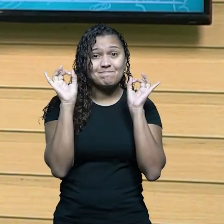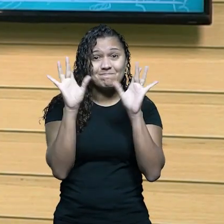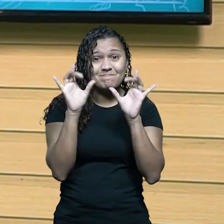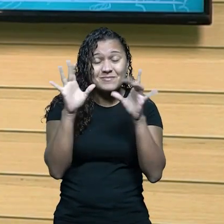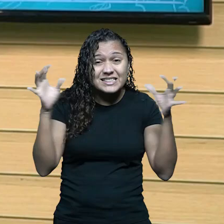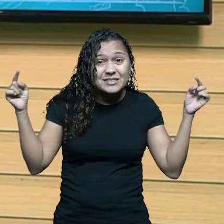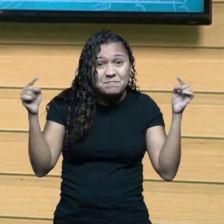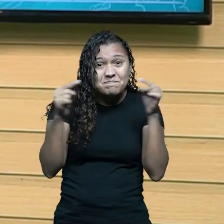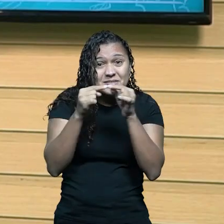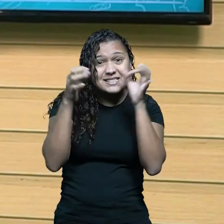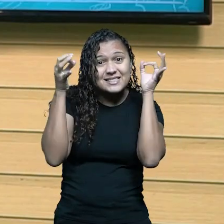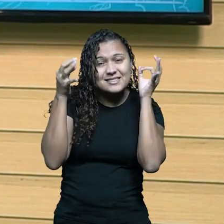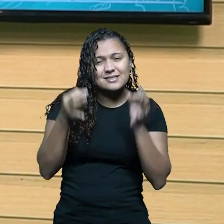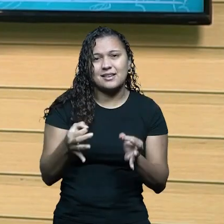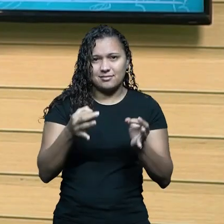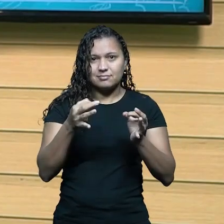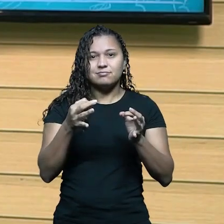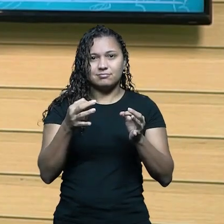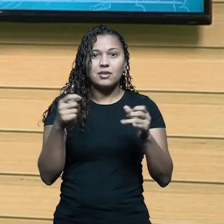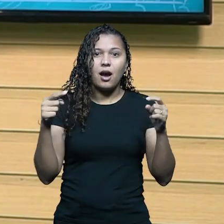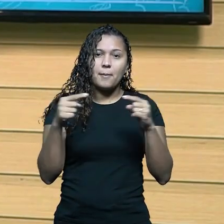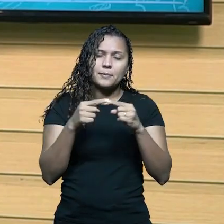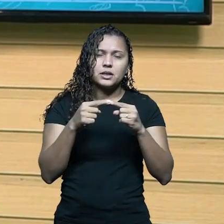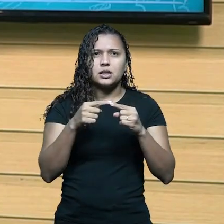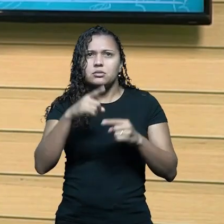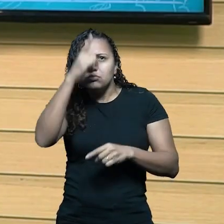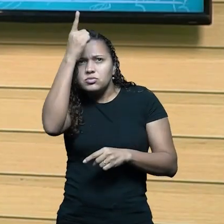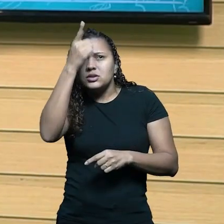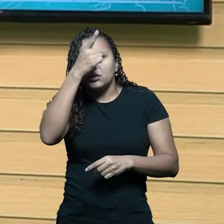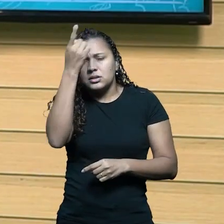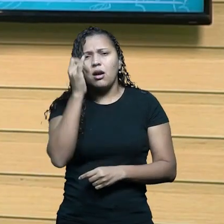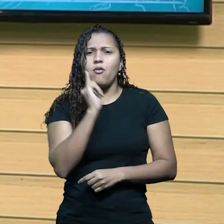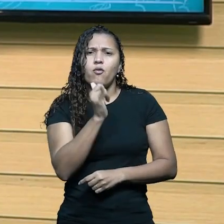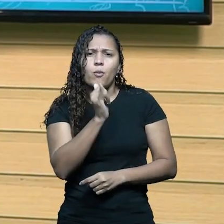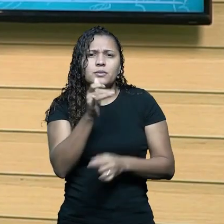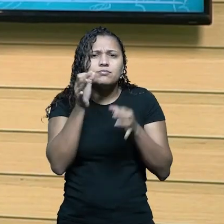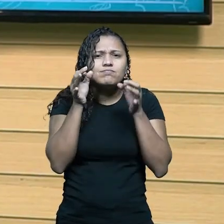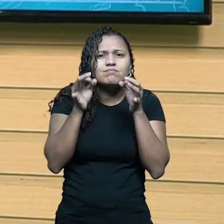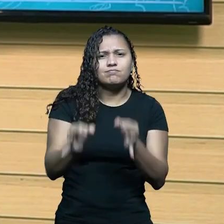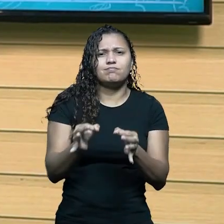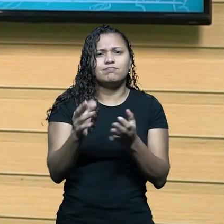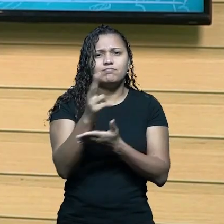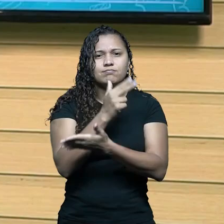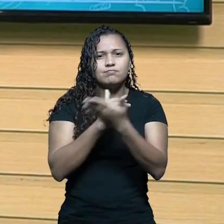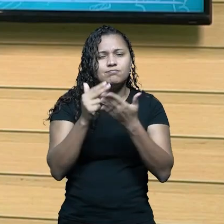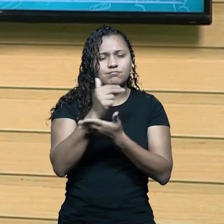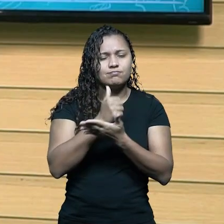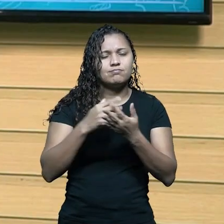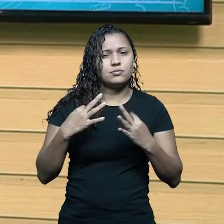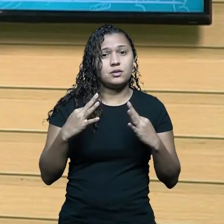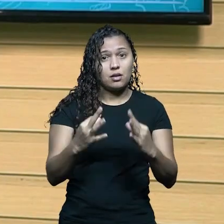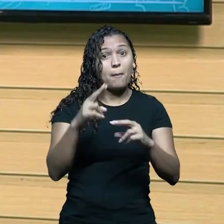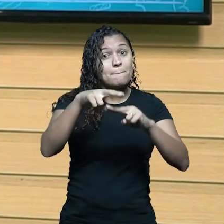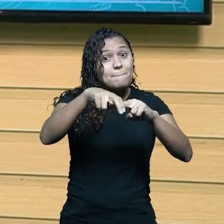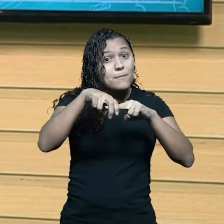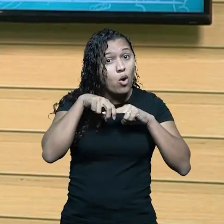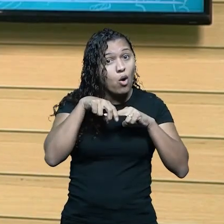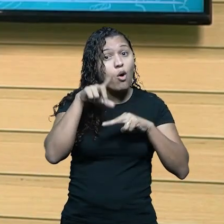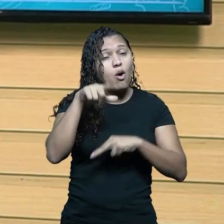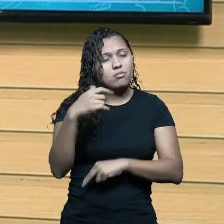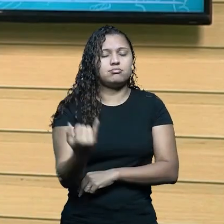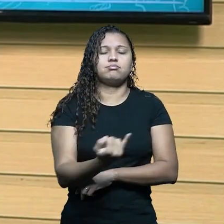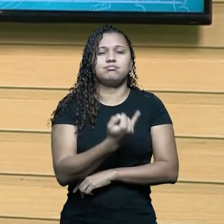específica para passar a ideia, para passar a informação correta dentro do desenho técnico. Por isso a